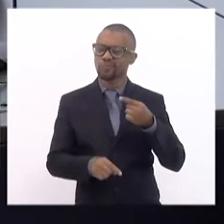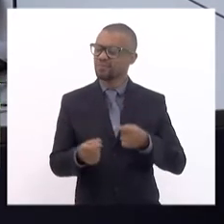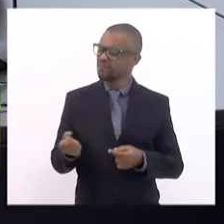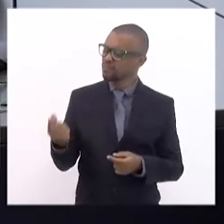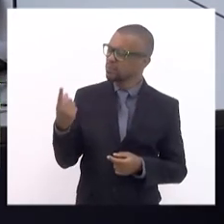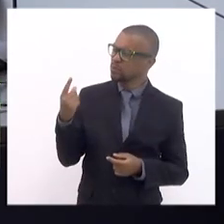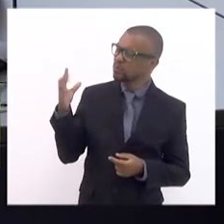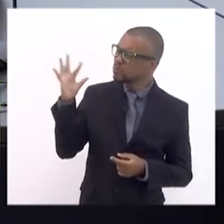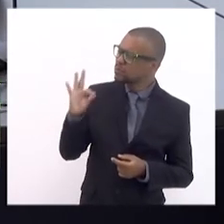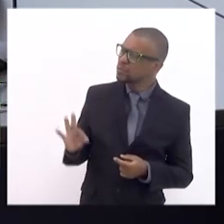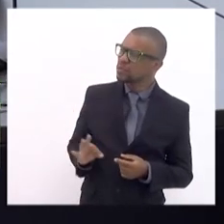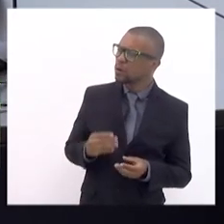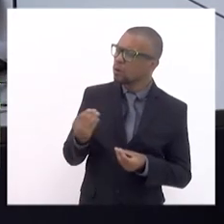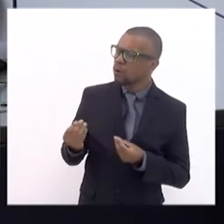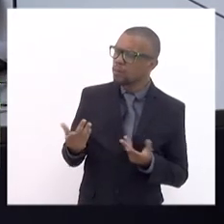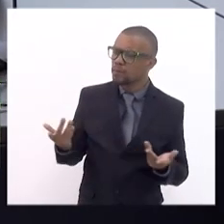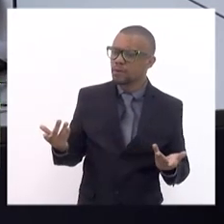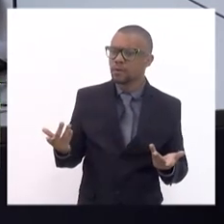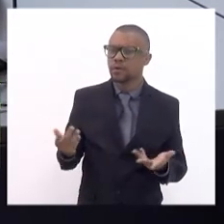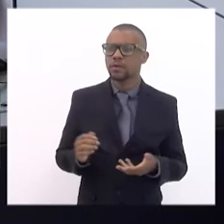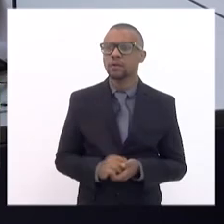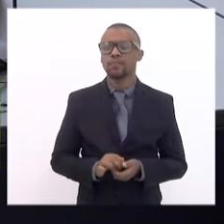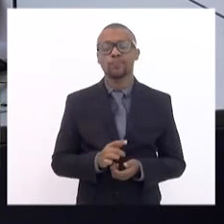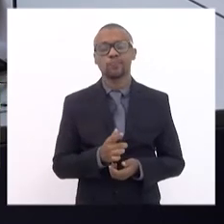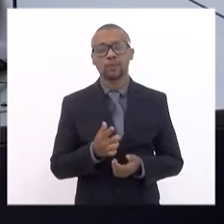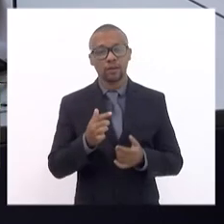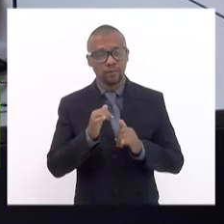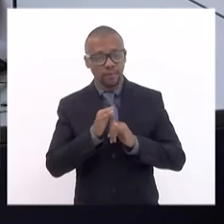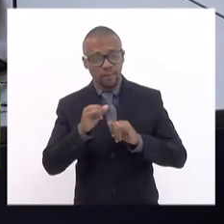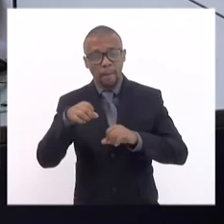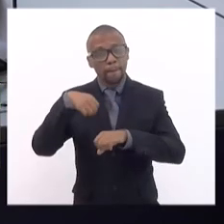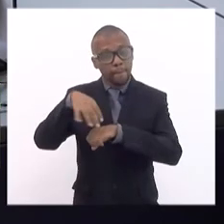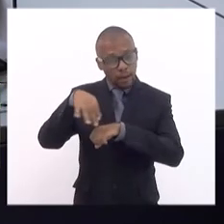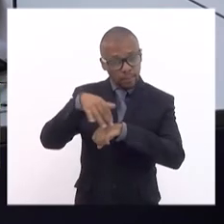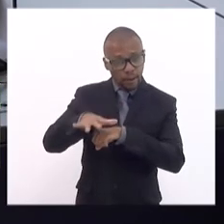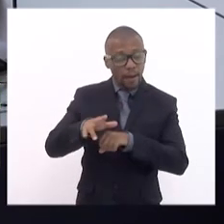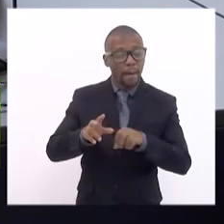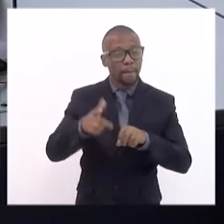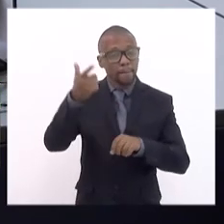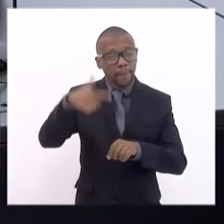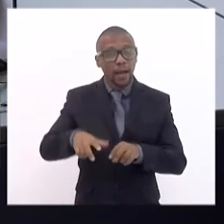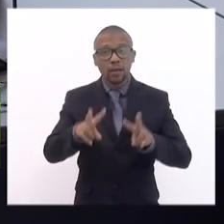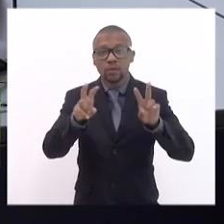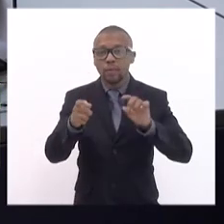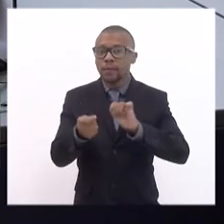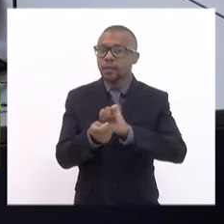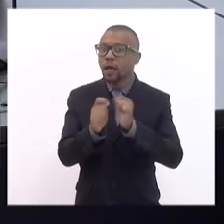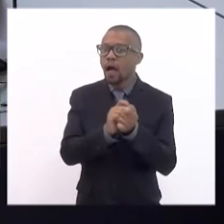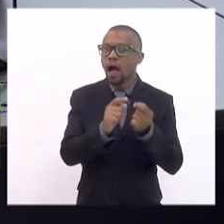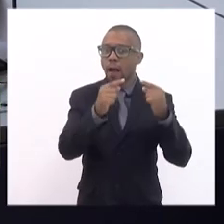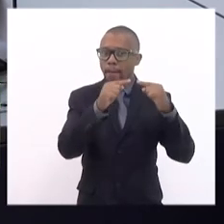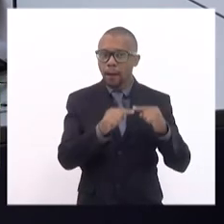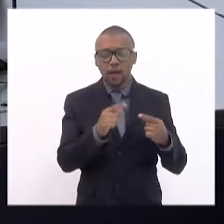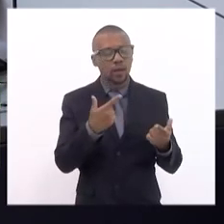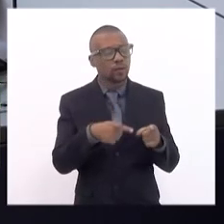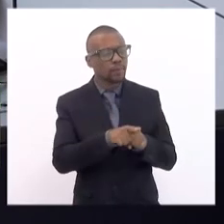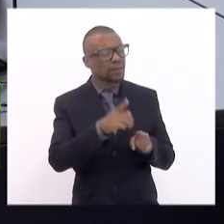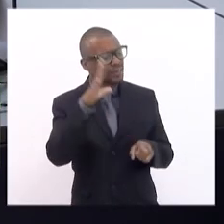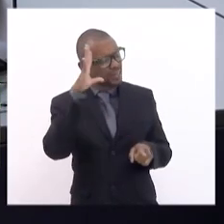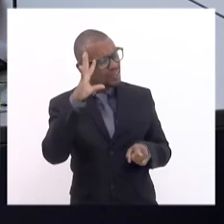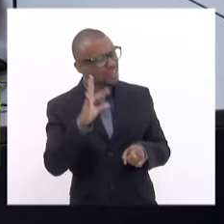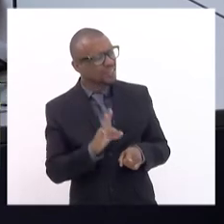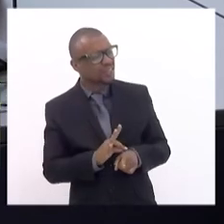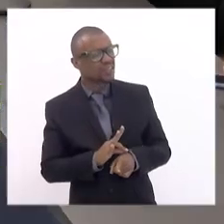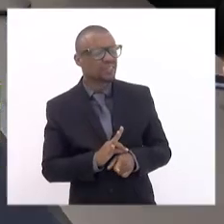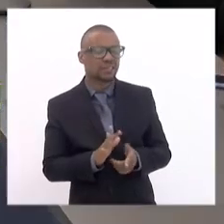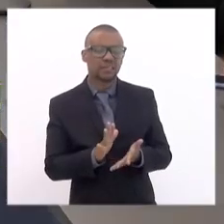seja, ah, é? Vou informar um pouco mais sobre essa adequação. Isso eu também fiquei sem entender, mas então... Eu também. Ou